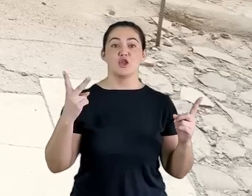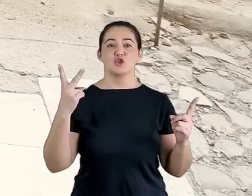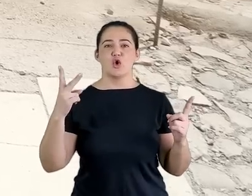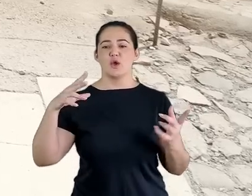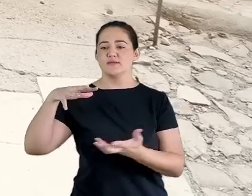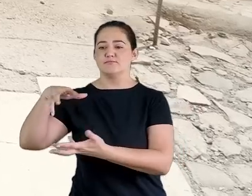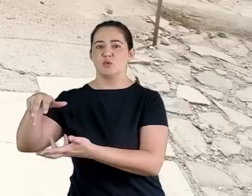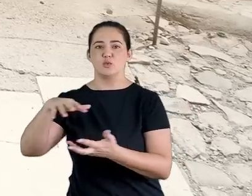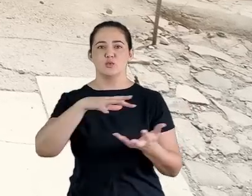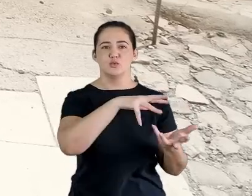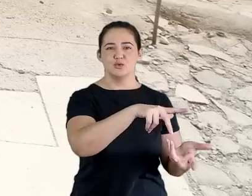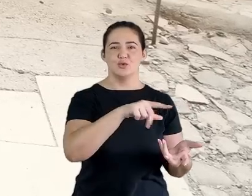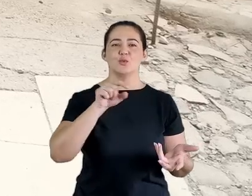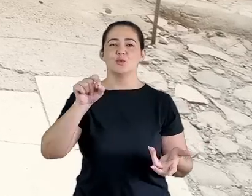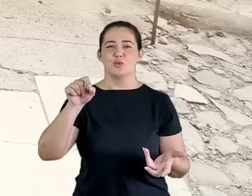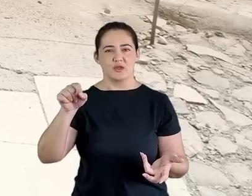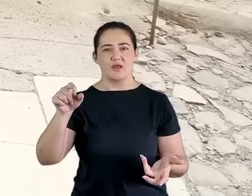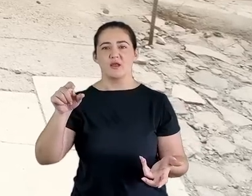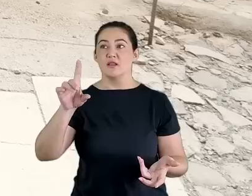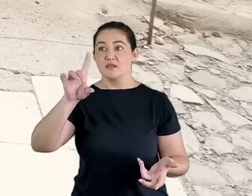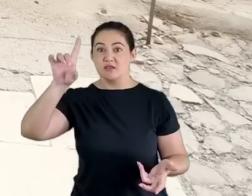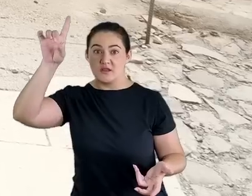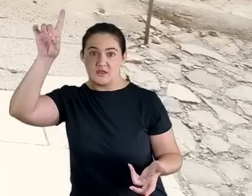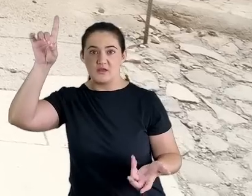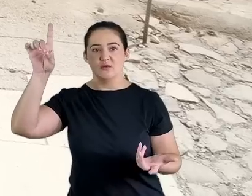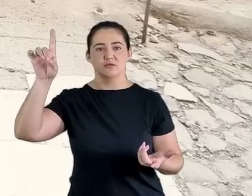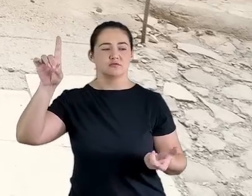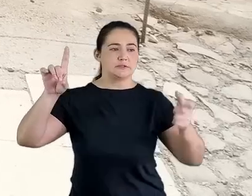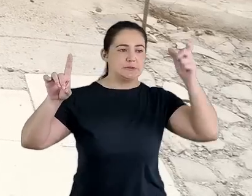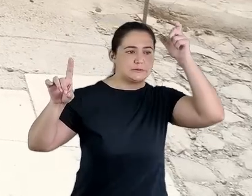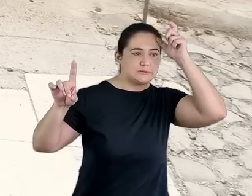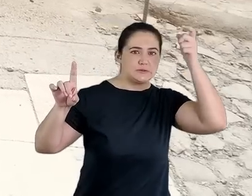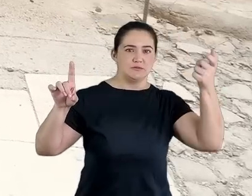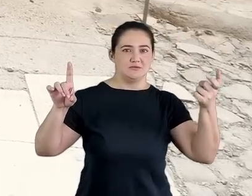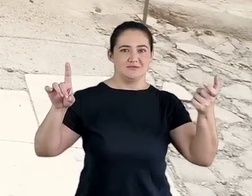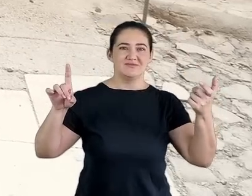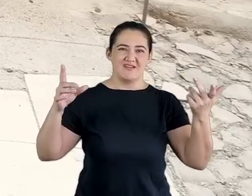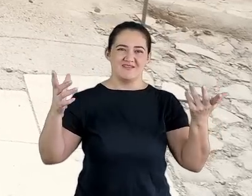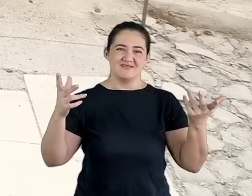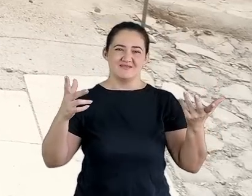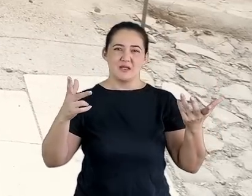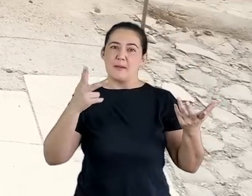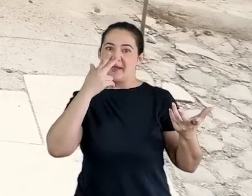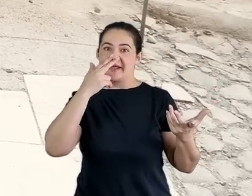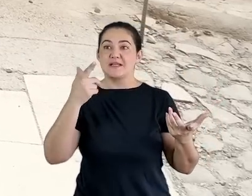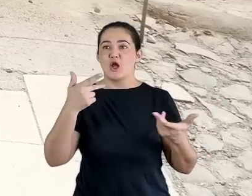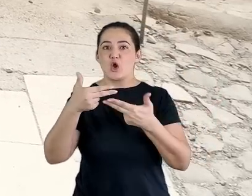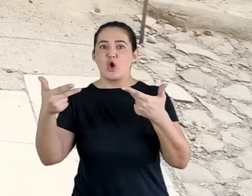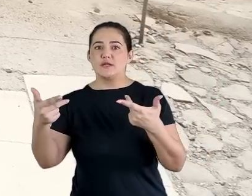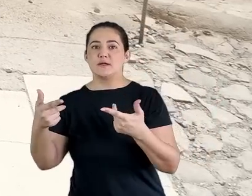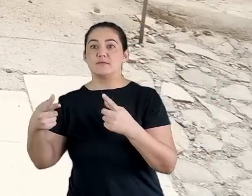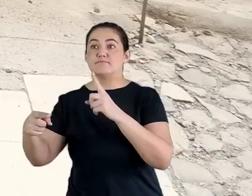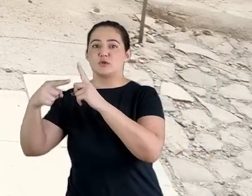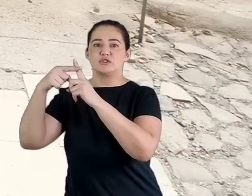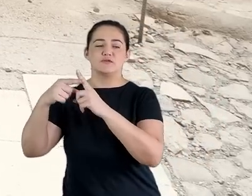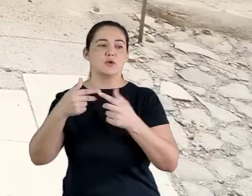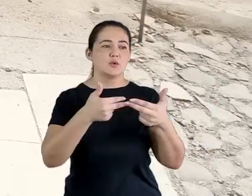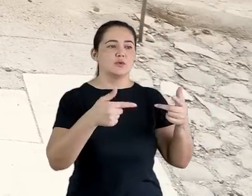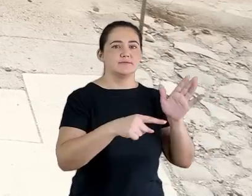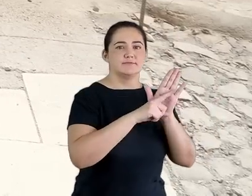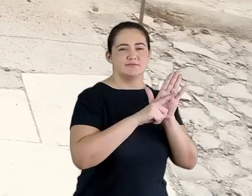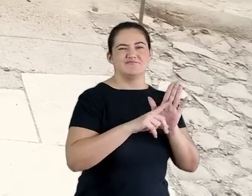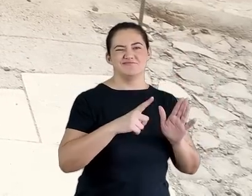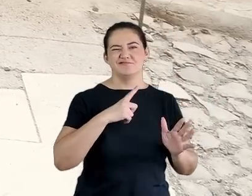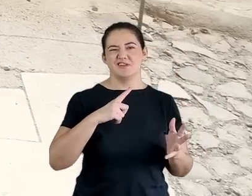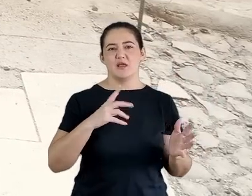sentindo a mesma síndrome de Herodes, querendo transitar entre Deus e o diabo, entre o céu e o inferno. Mas